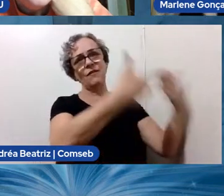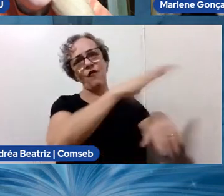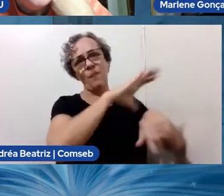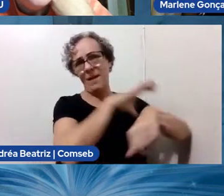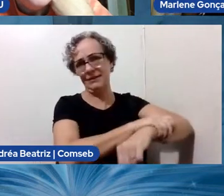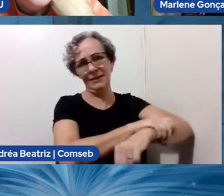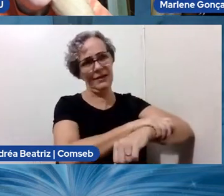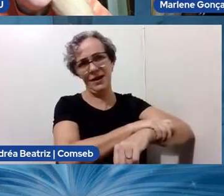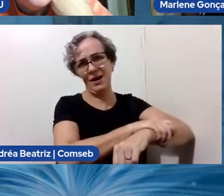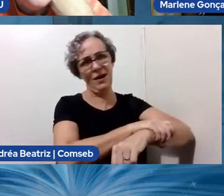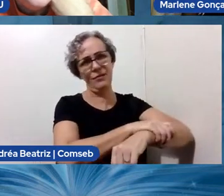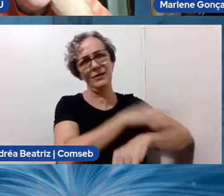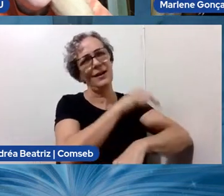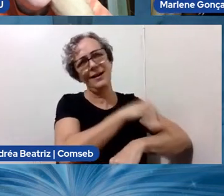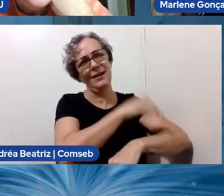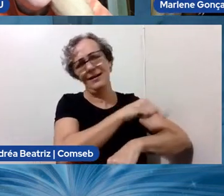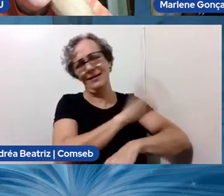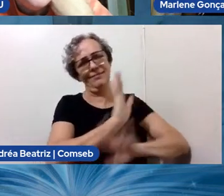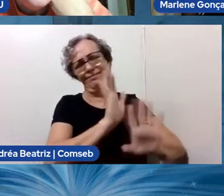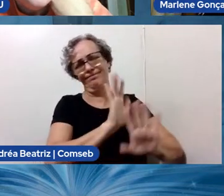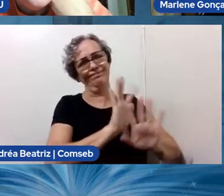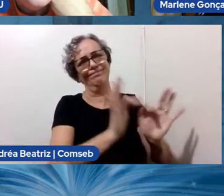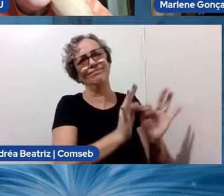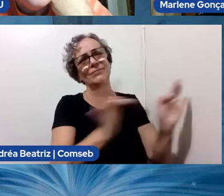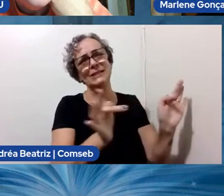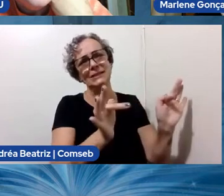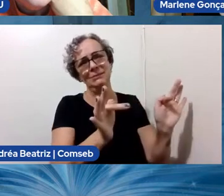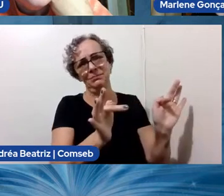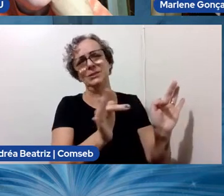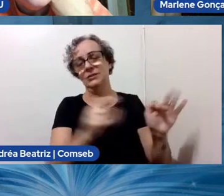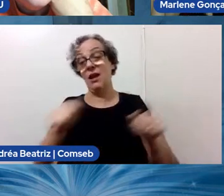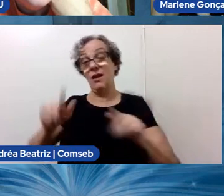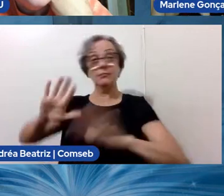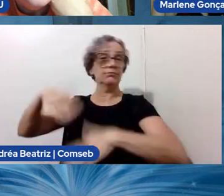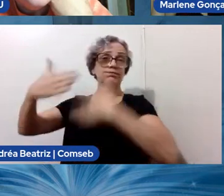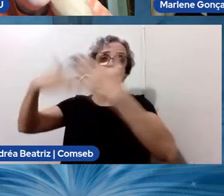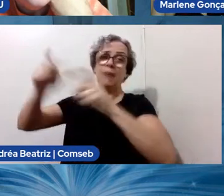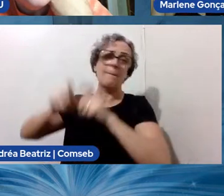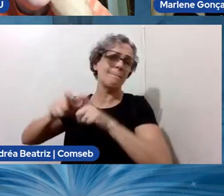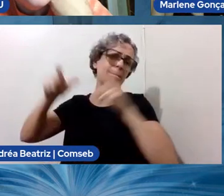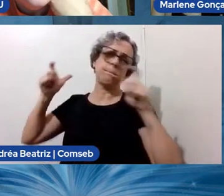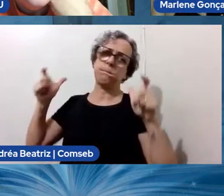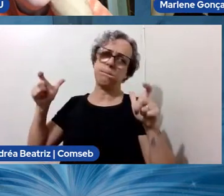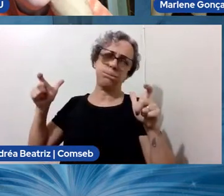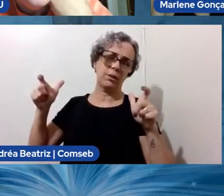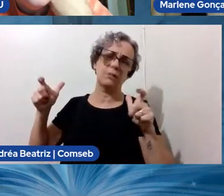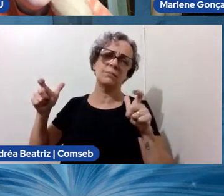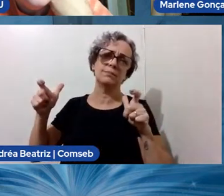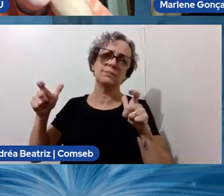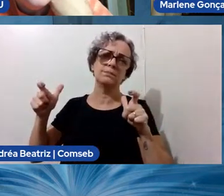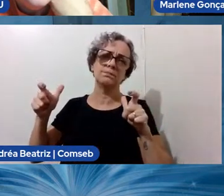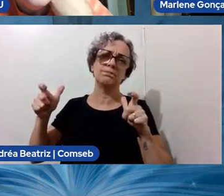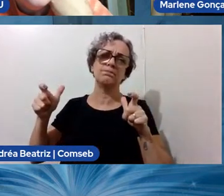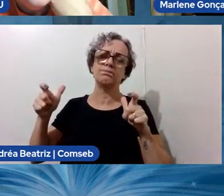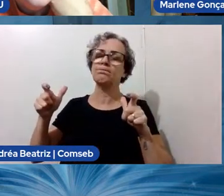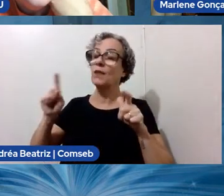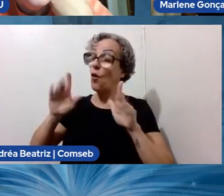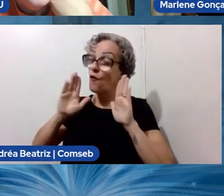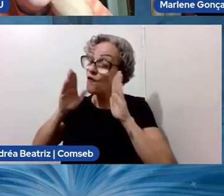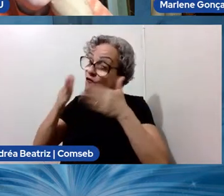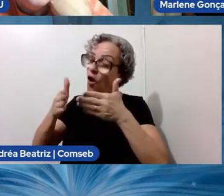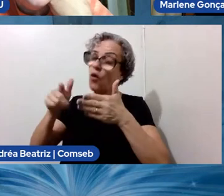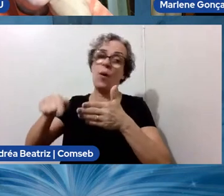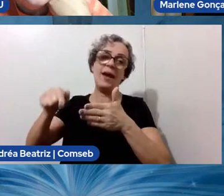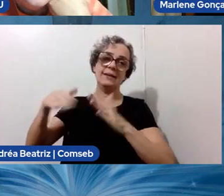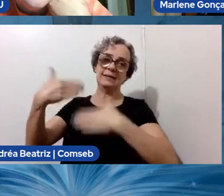muito grande ainda, e a gente, então, deve reconhecer, sim, a importância e o foco no desenvolvimento espiritual, sem